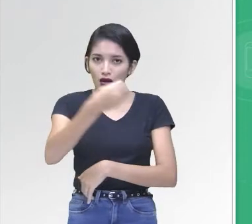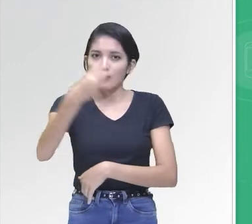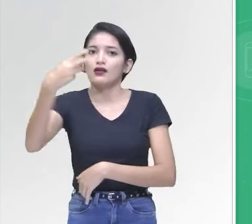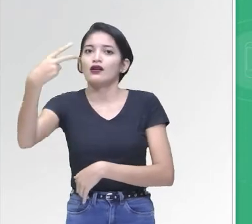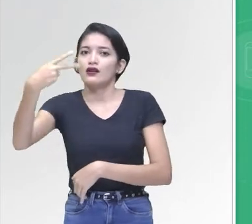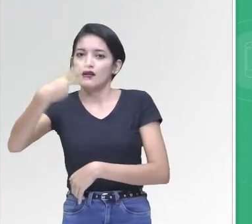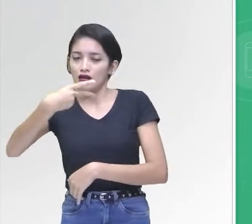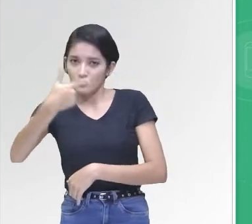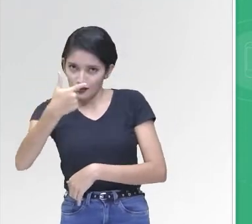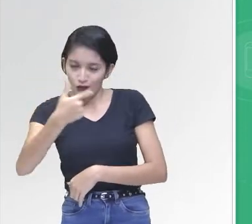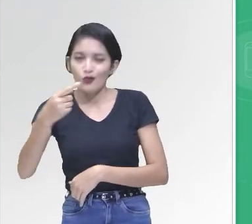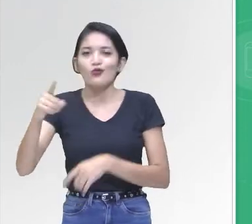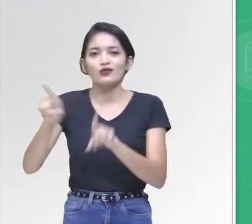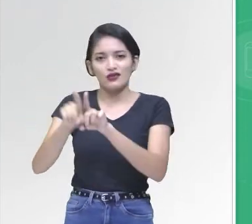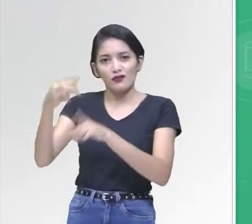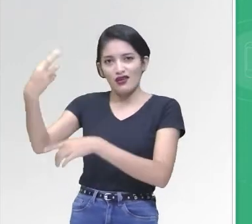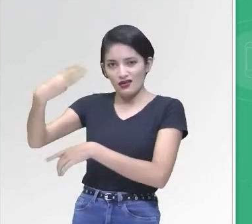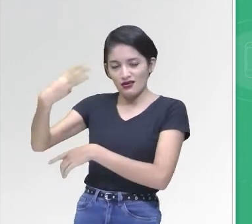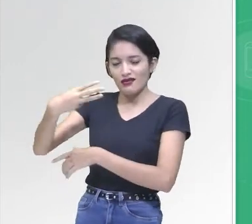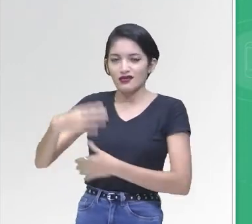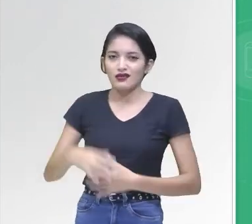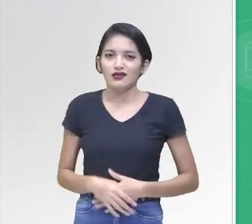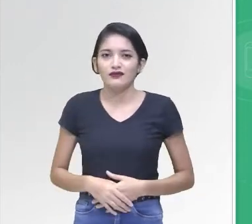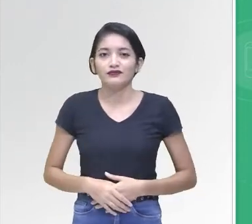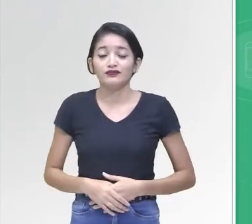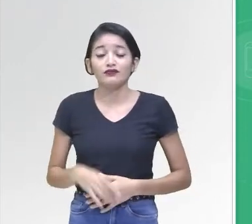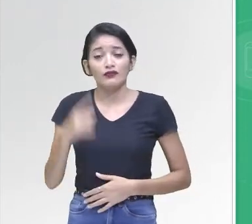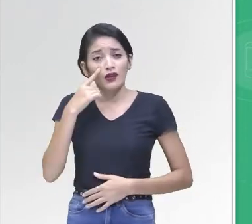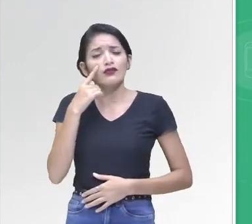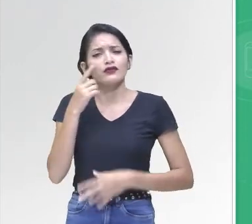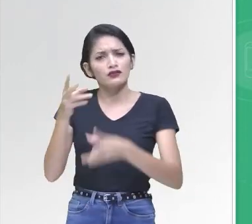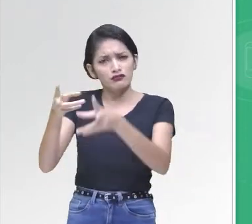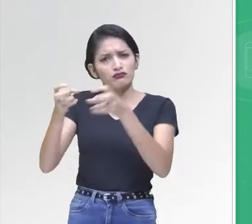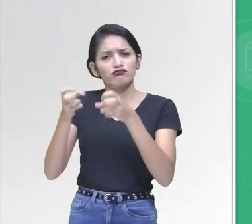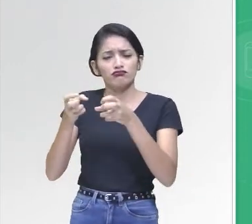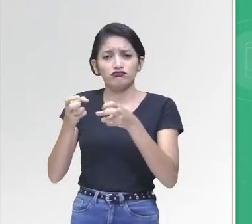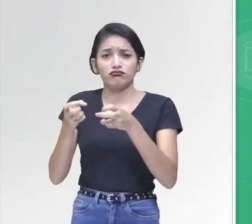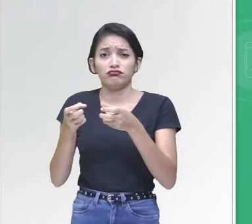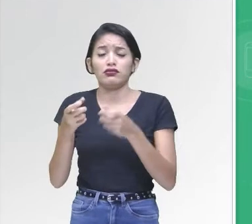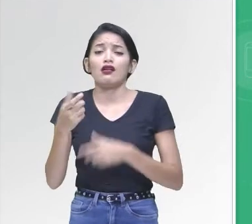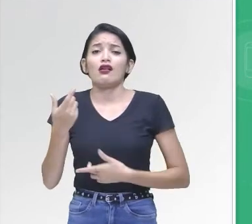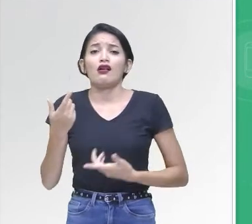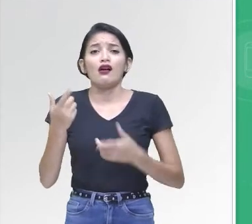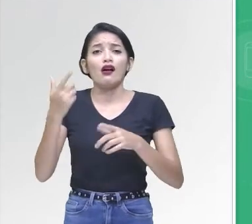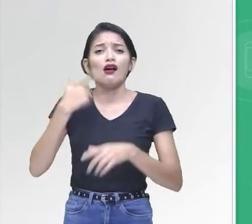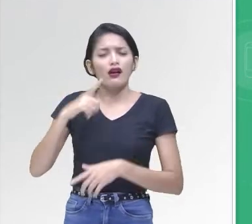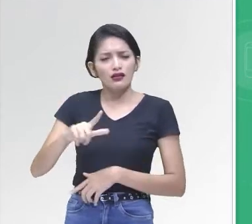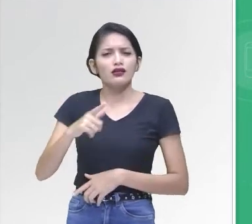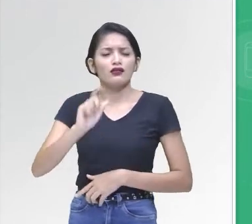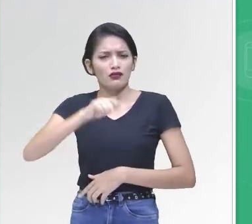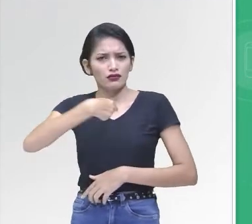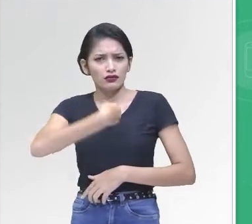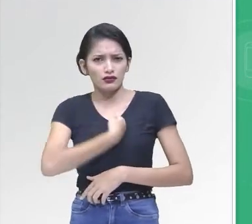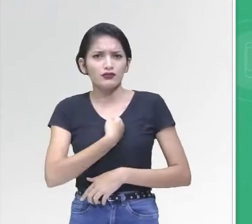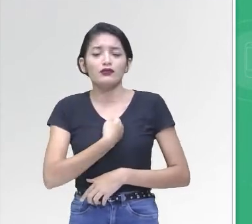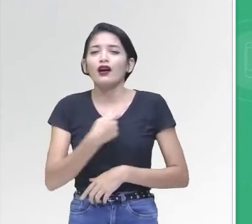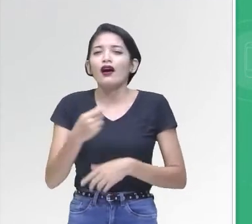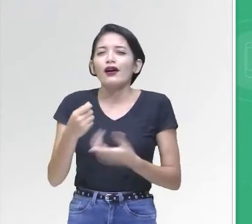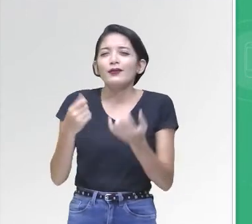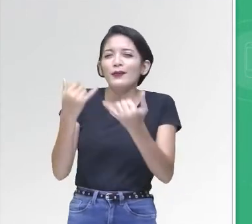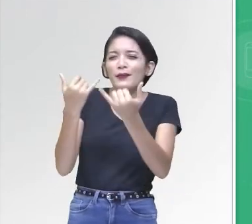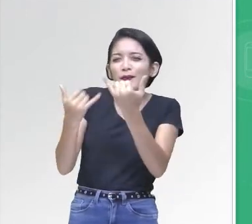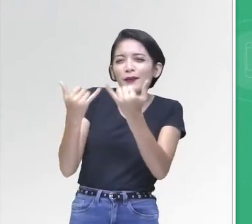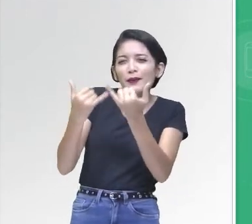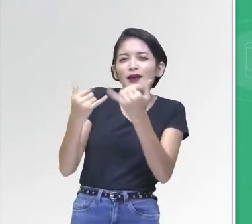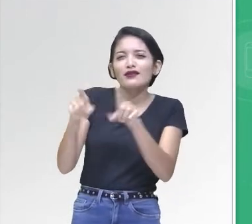AR, ER e R. Até aqui, se vocês observarem, a língua espanhola está muito parecida com o português.